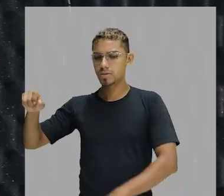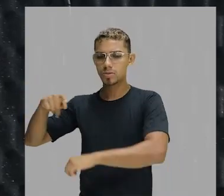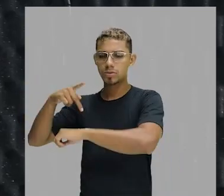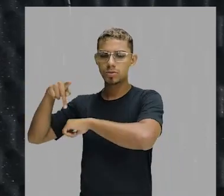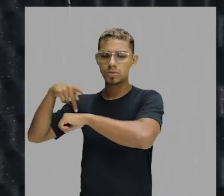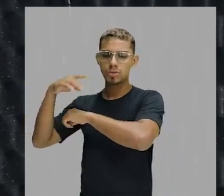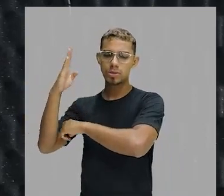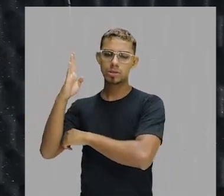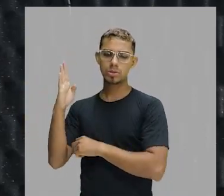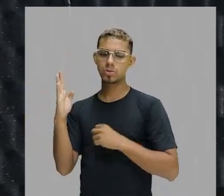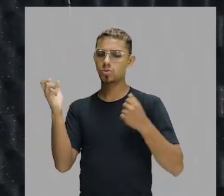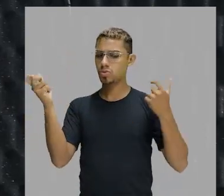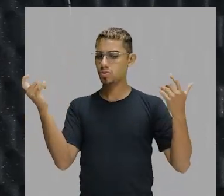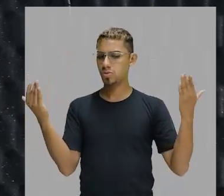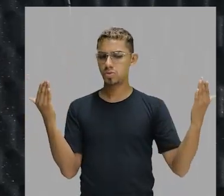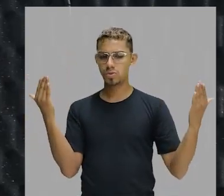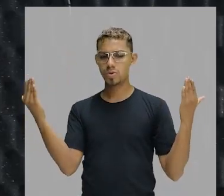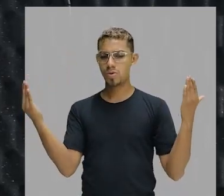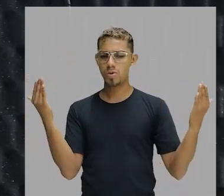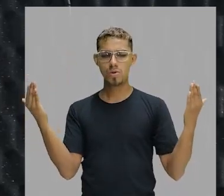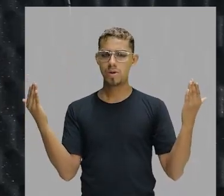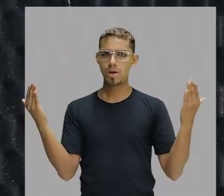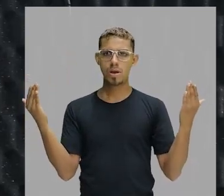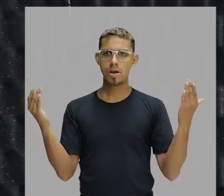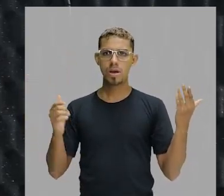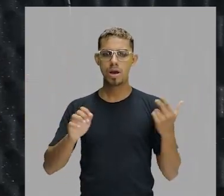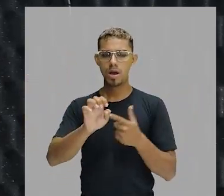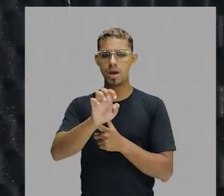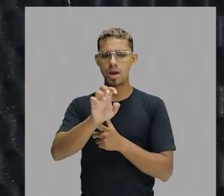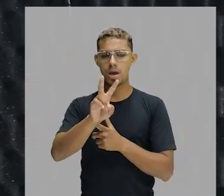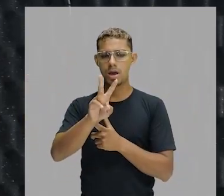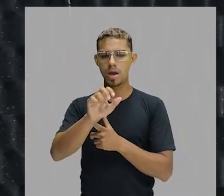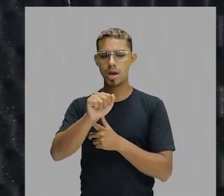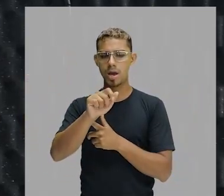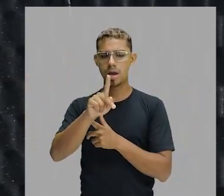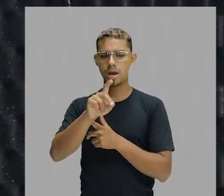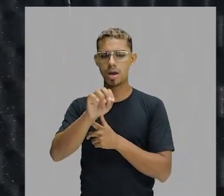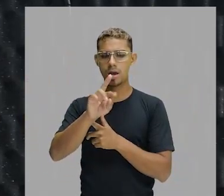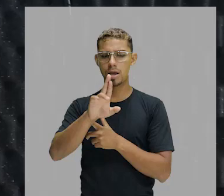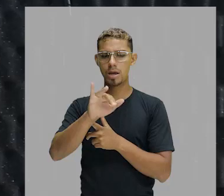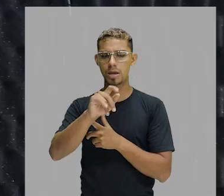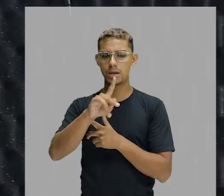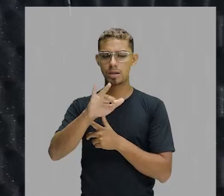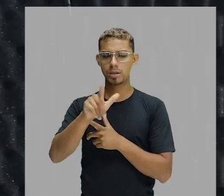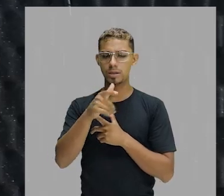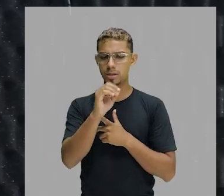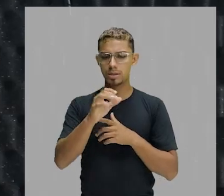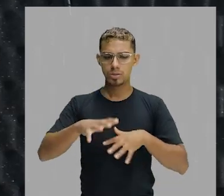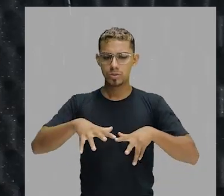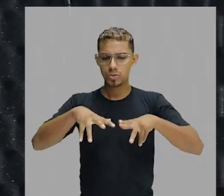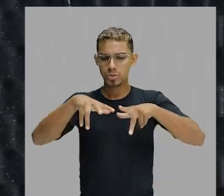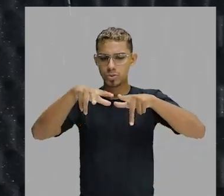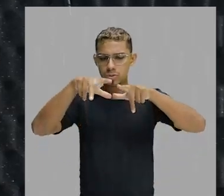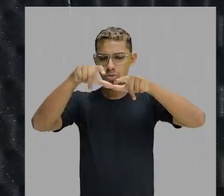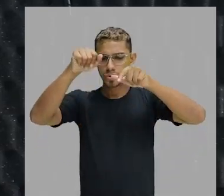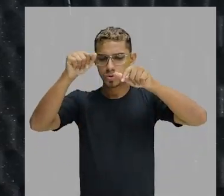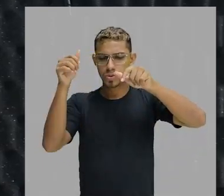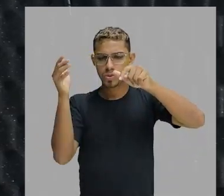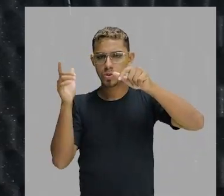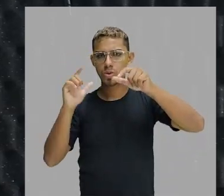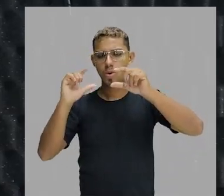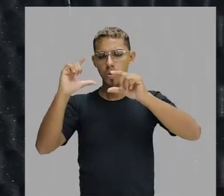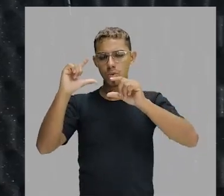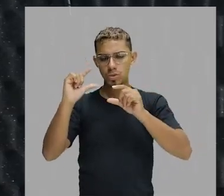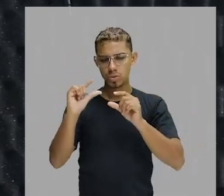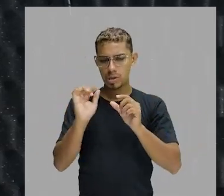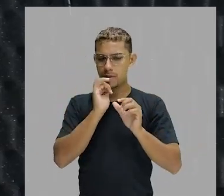diminuir consideravelmente o processo de evapotranspiração, ou seja, eu diminuo a quantidade de água que está sendo emitida para o meio. As nuvens